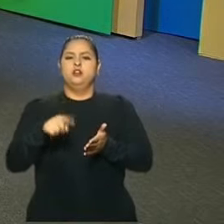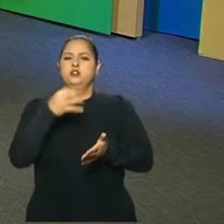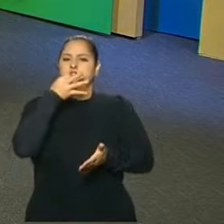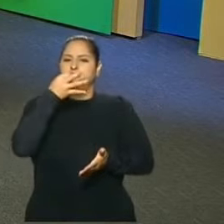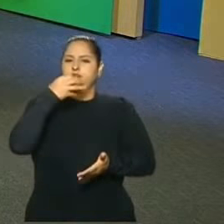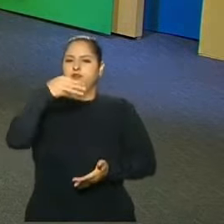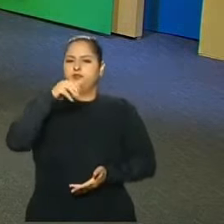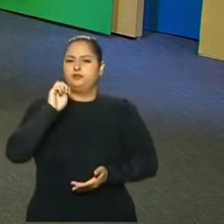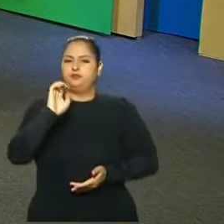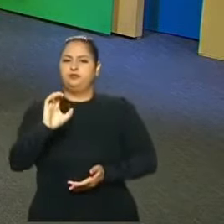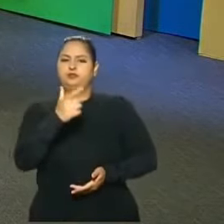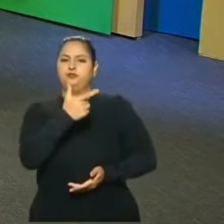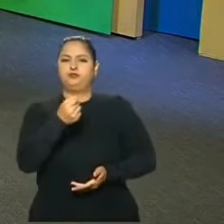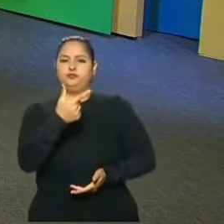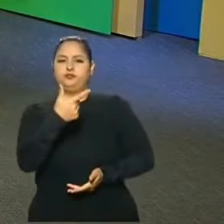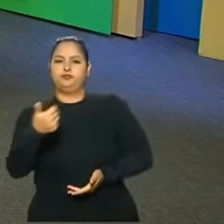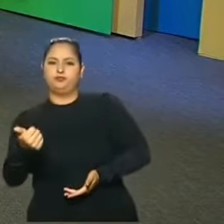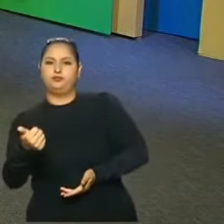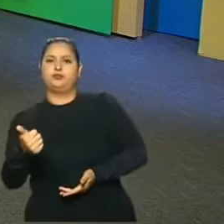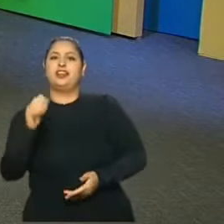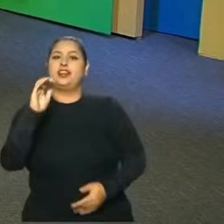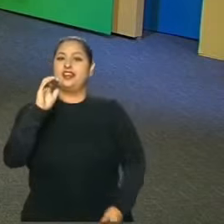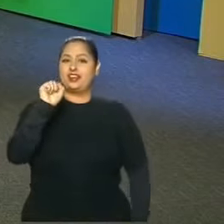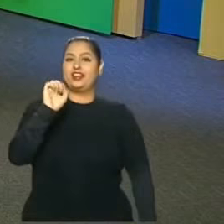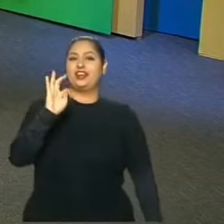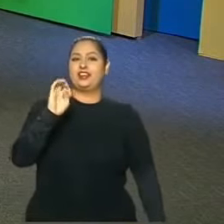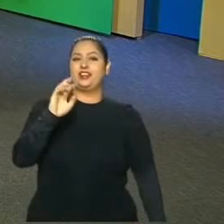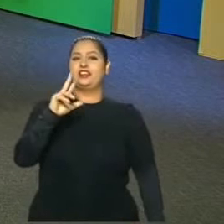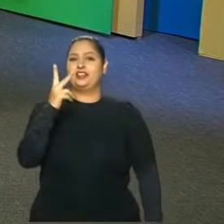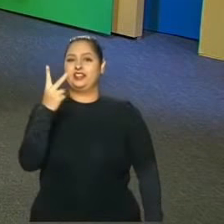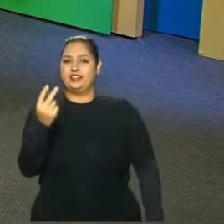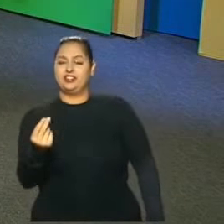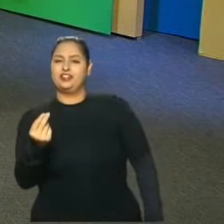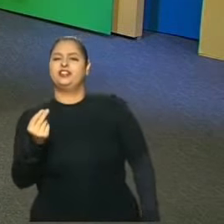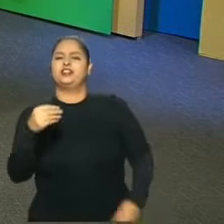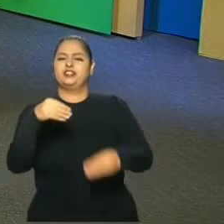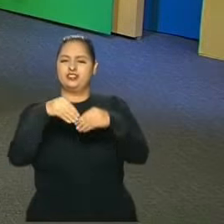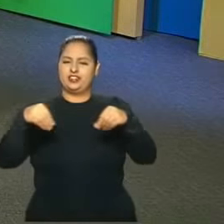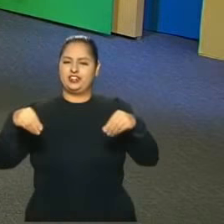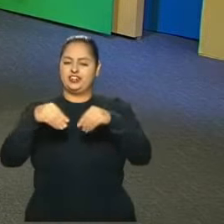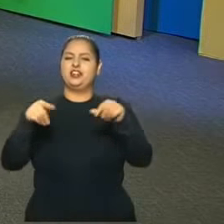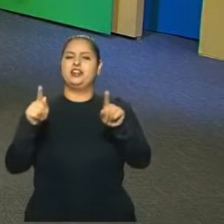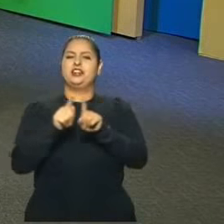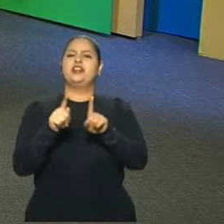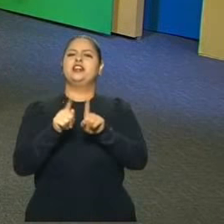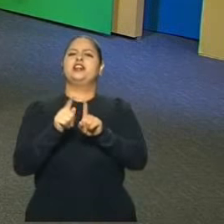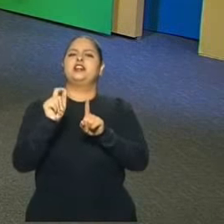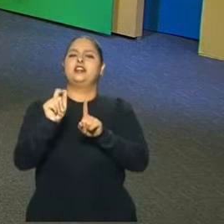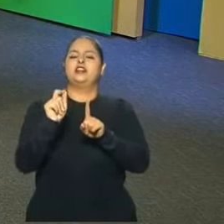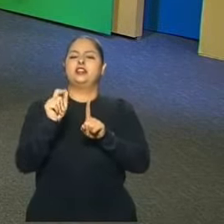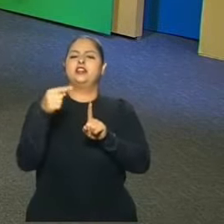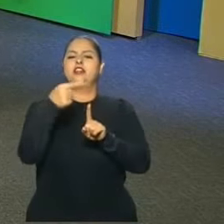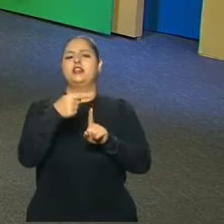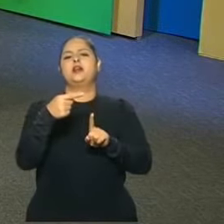2021. Bora lá, bora lá, bora lá. Castelinho de Areia. Mariane Bijo, Mariane Bijo, de Pernambuco.